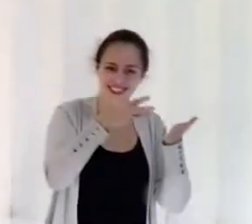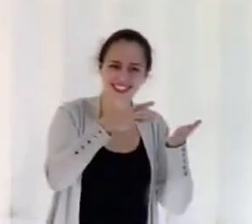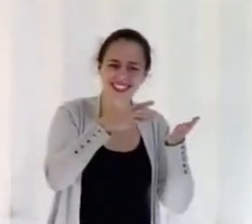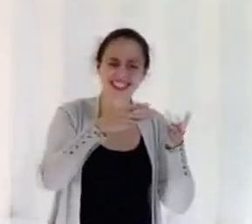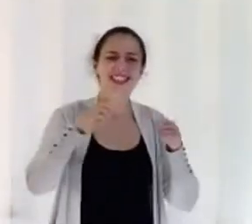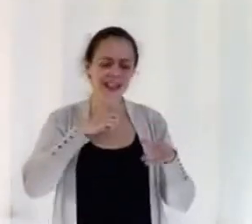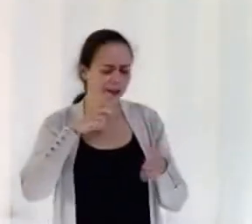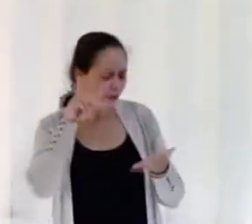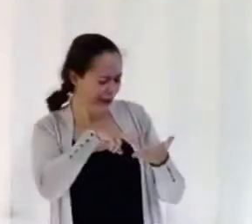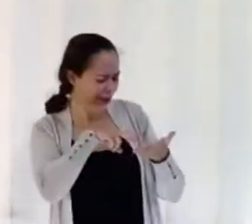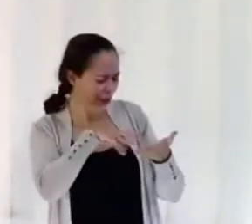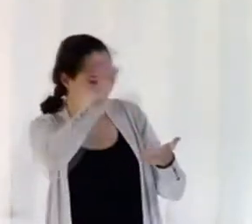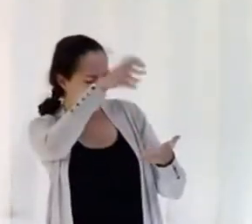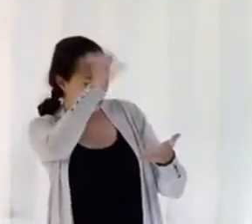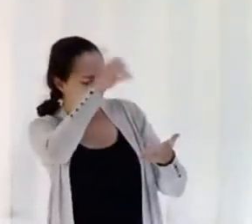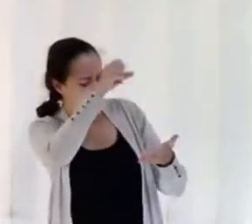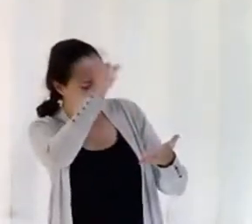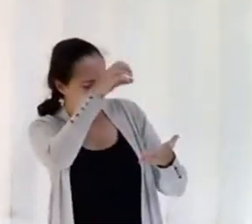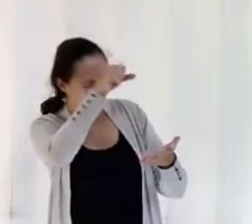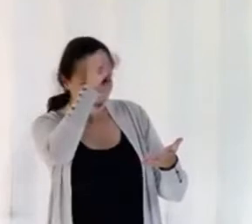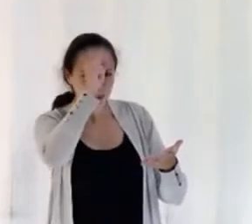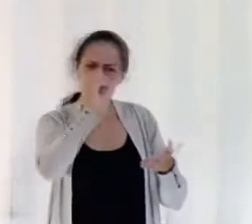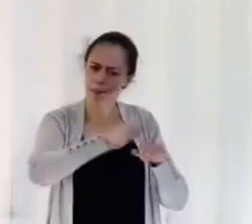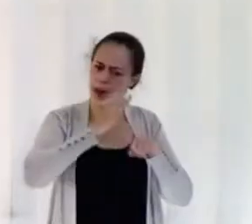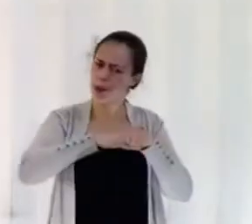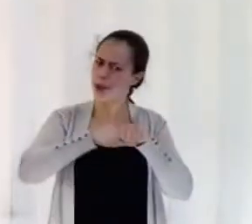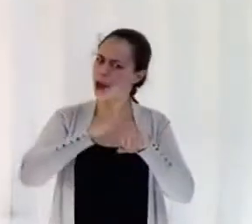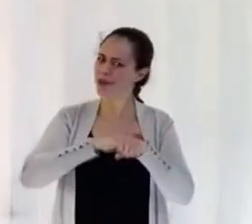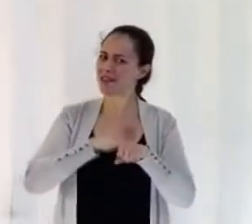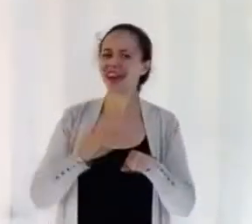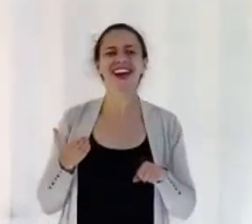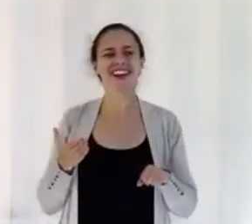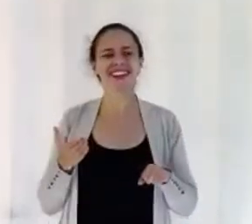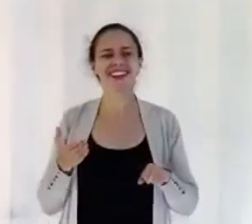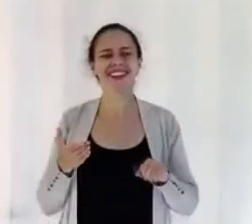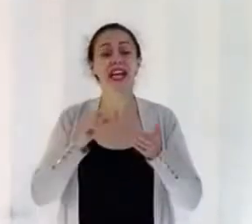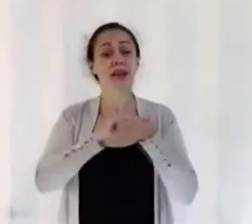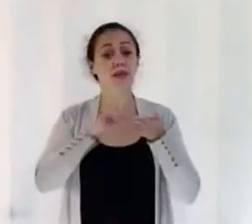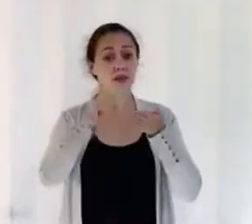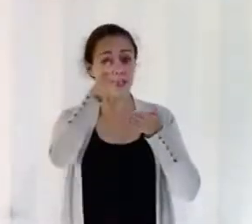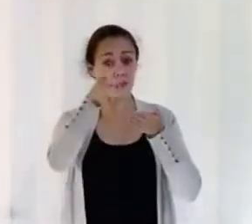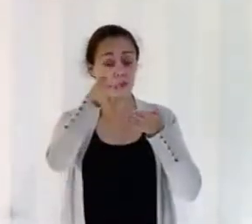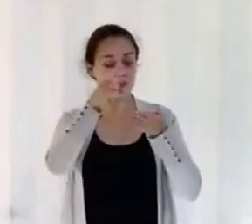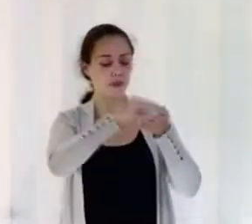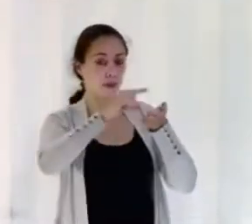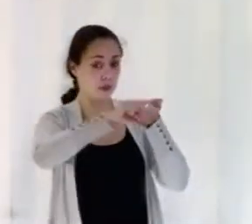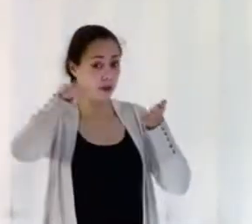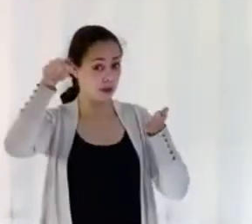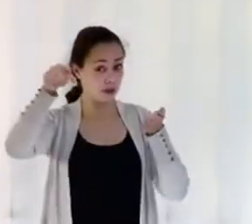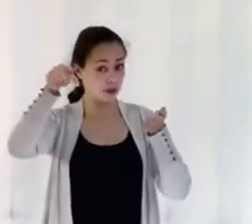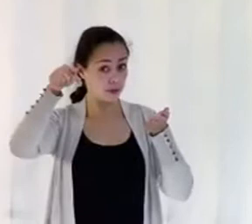nós. E o versículo 7 começa dizendo: lembrai-vos dos vossos